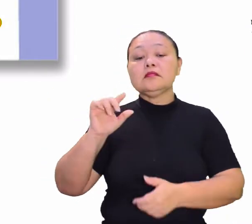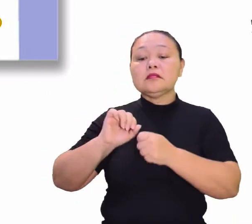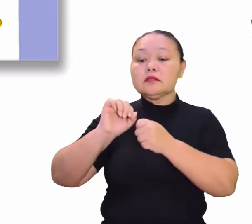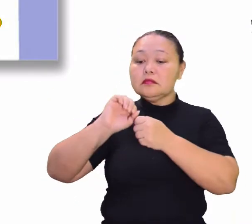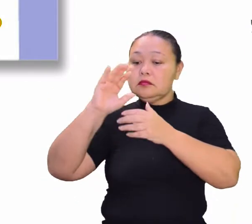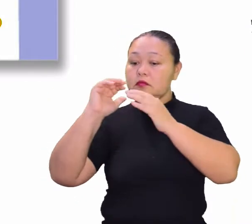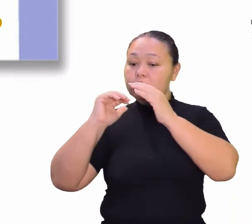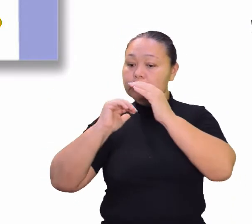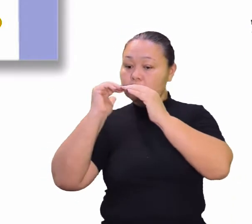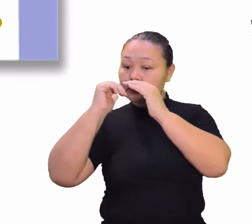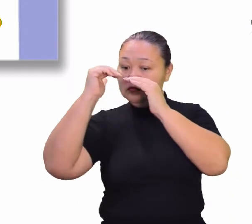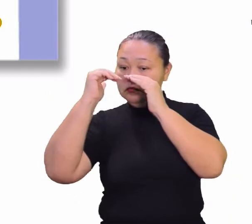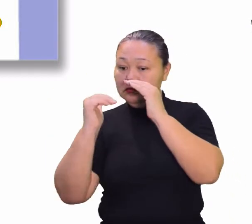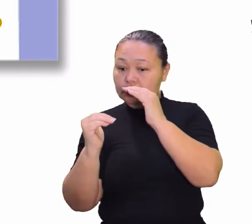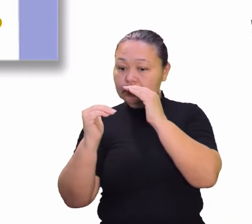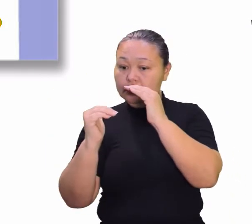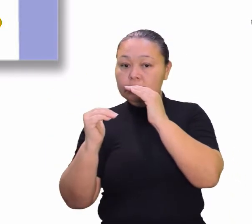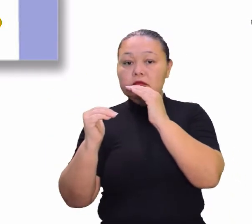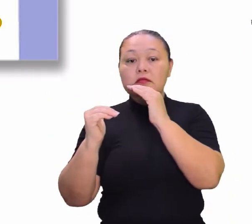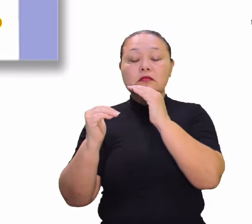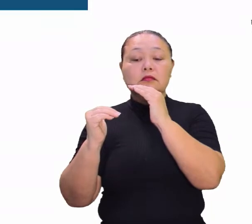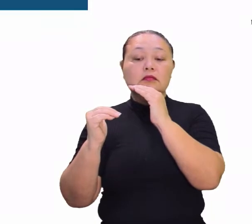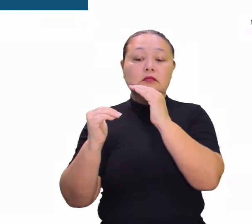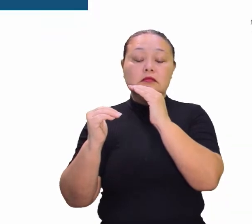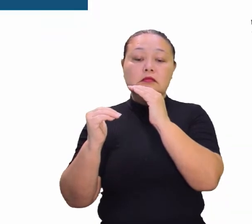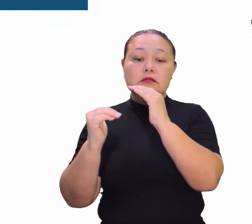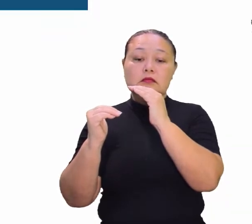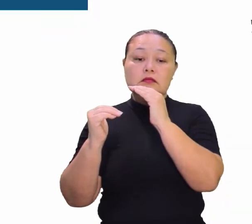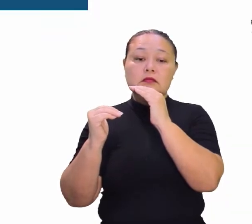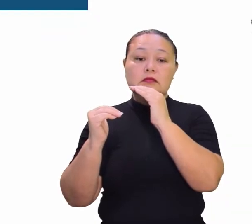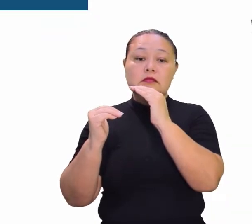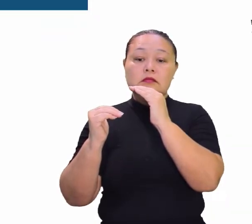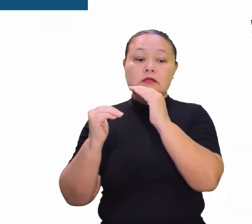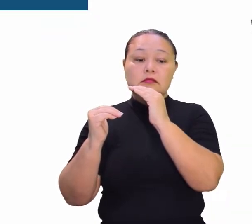subdesenvolvimento, Rogério. Exato, professor.